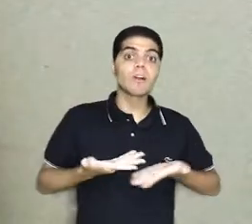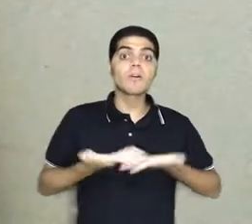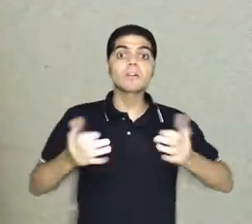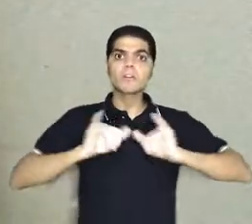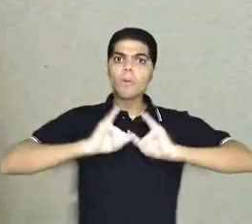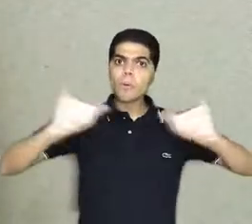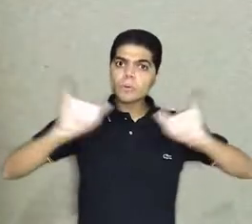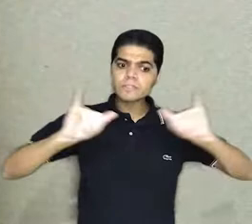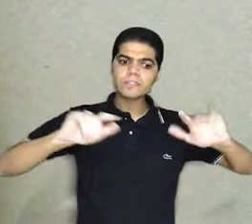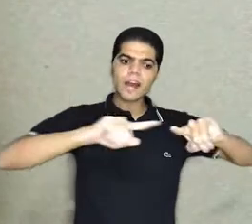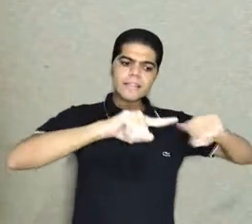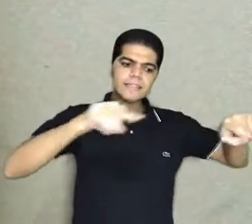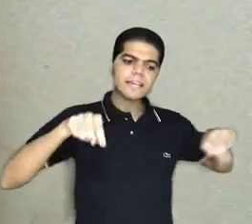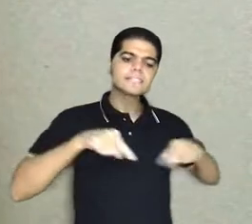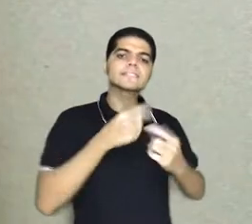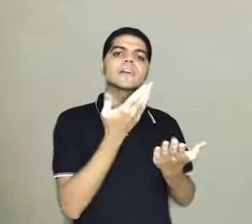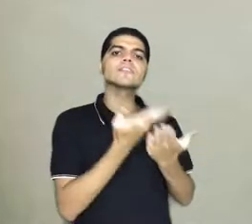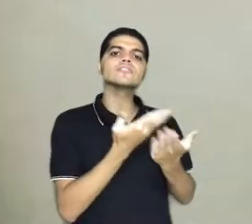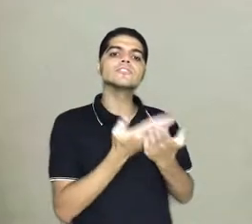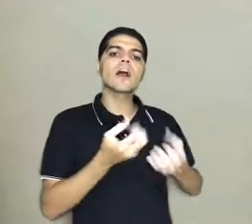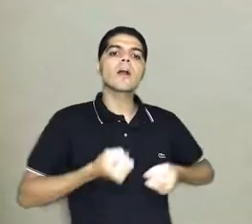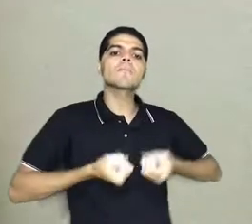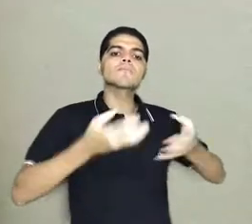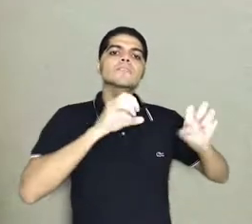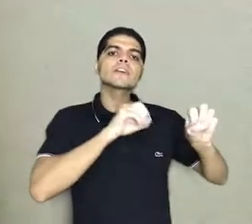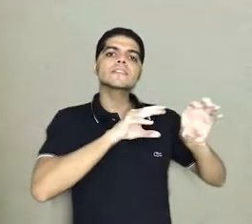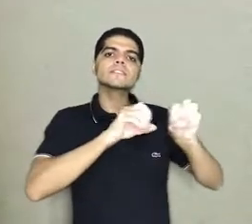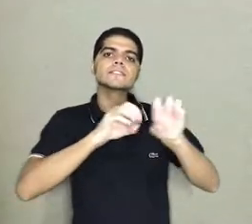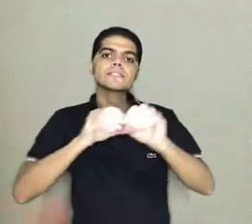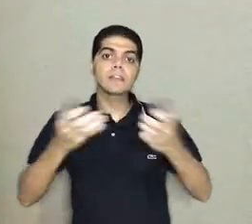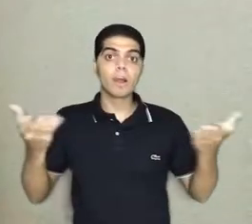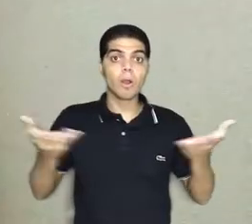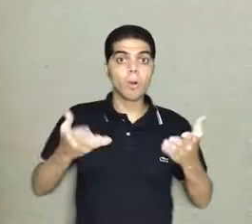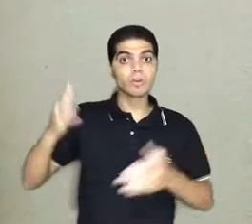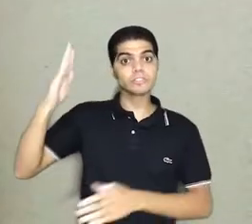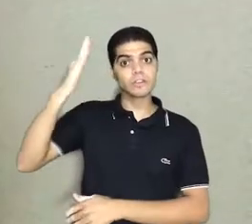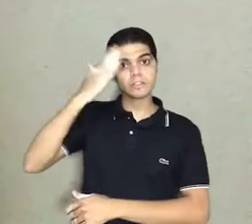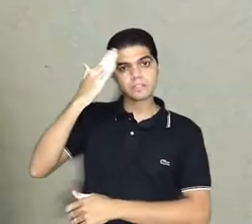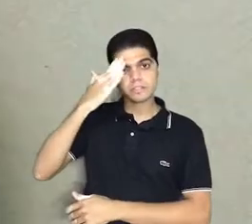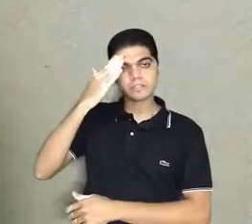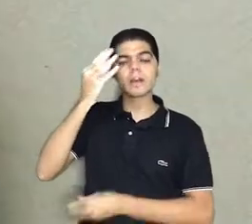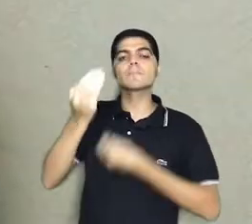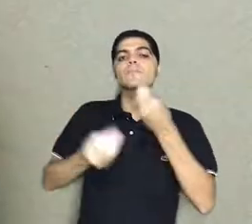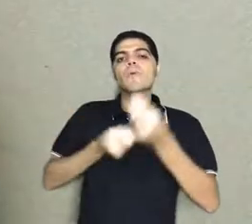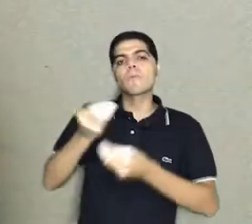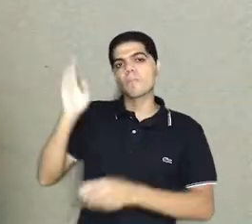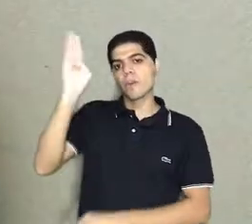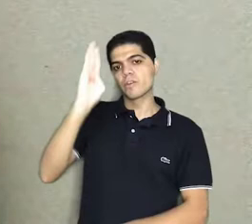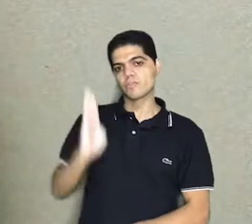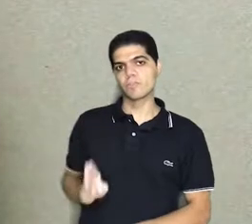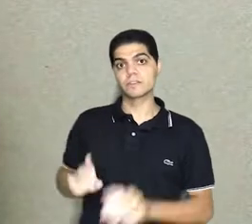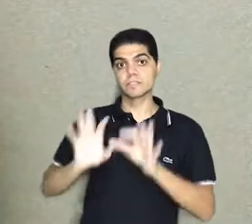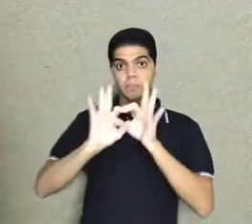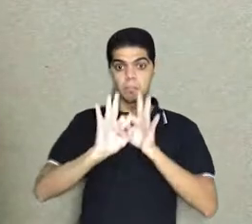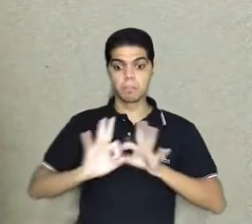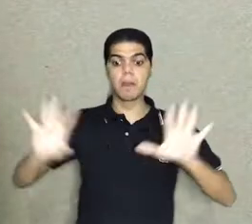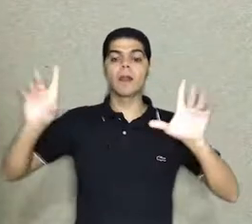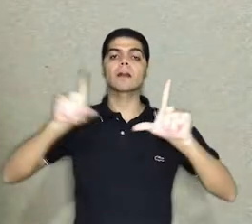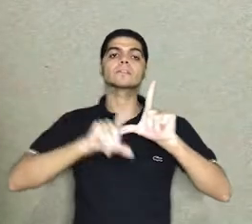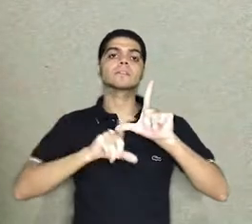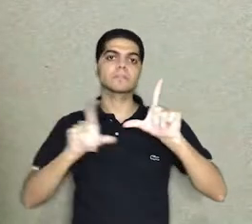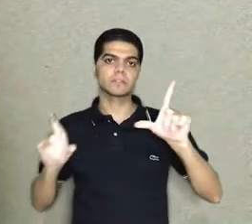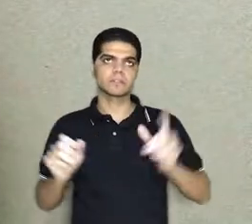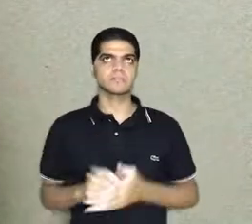através também de questionamentos a respeito do que a gente sabe hoje da independência do Brasil. Geralmente, não aprendemos a questionar